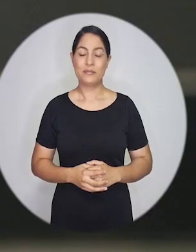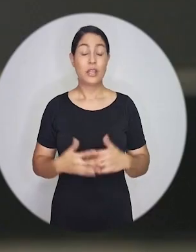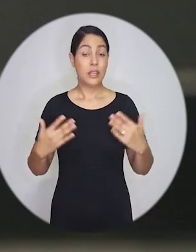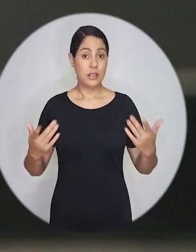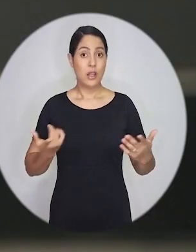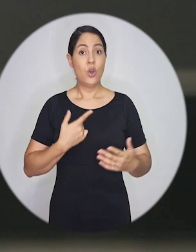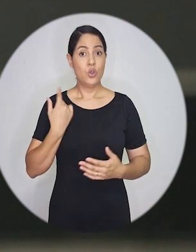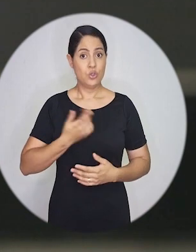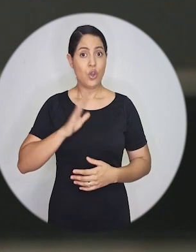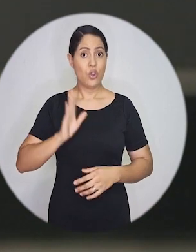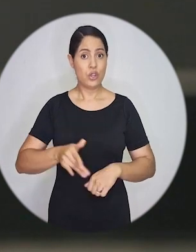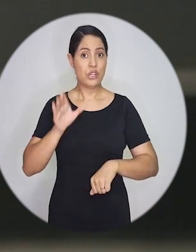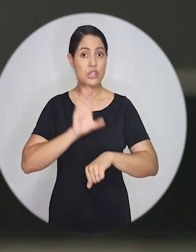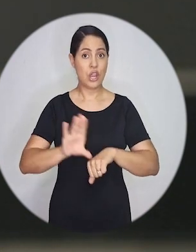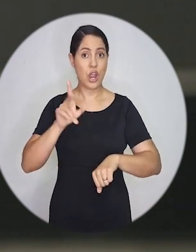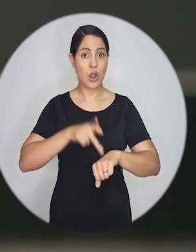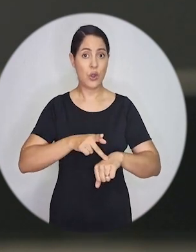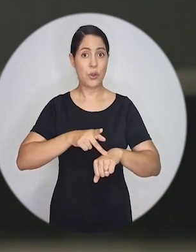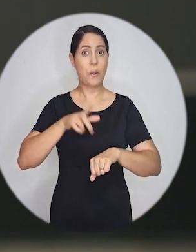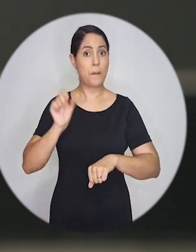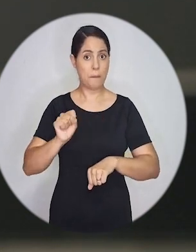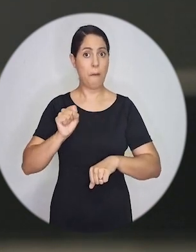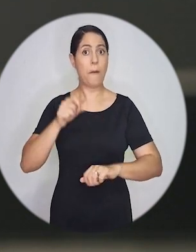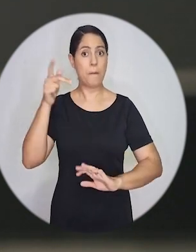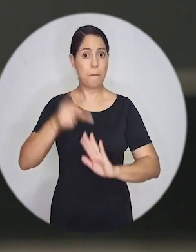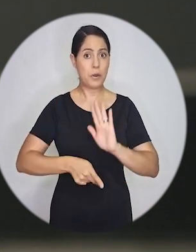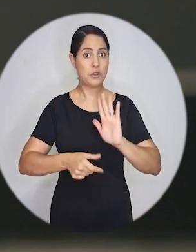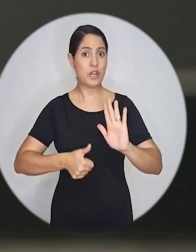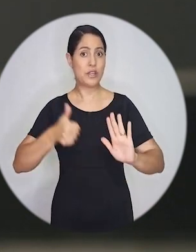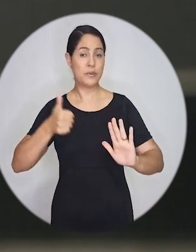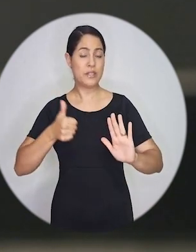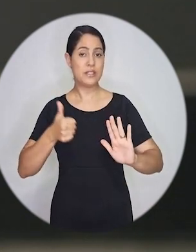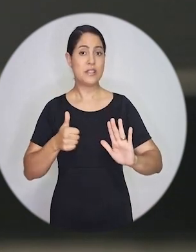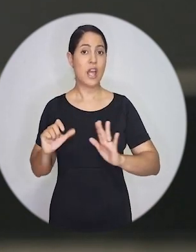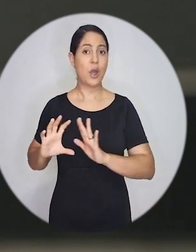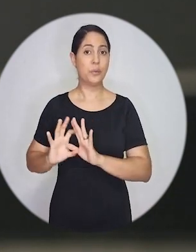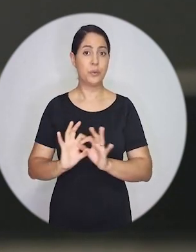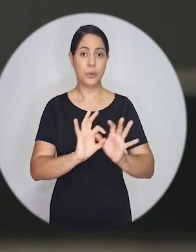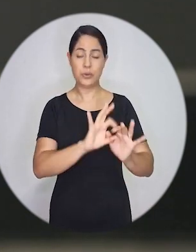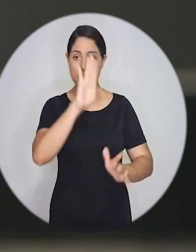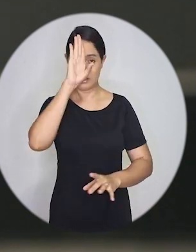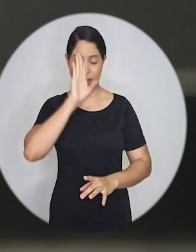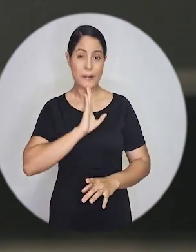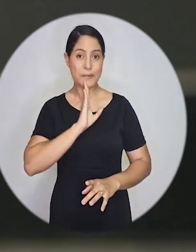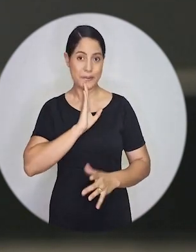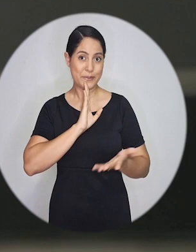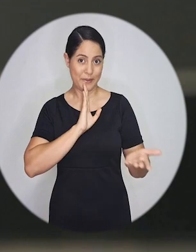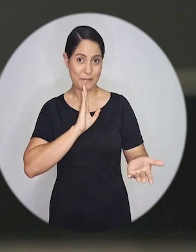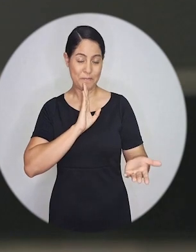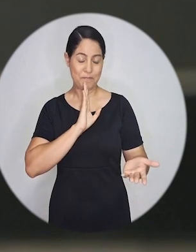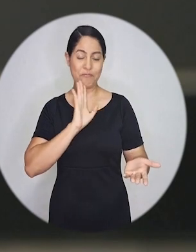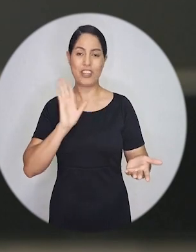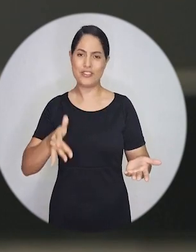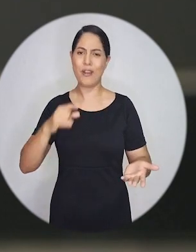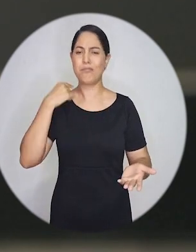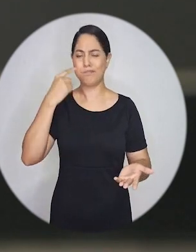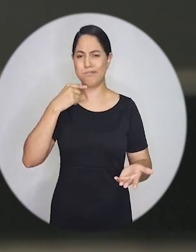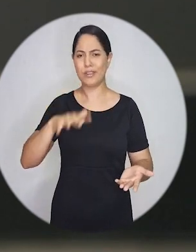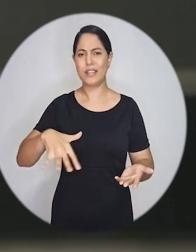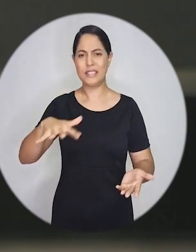A partir do êxito do nosso primeiro projeto de oferta de pós-graduações